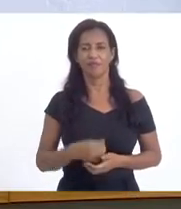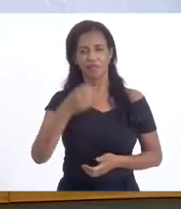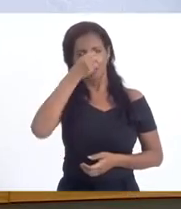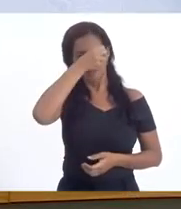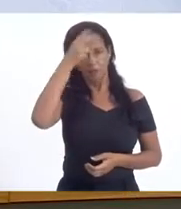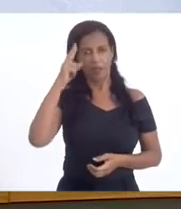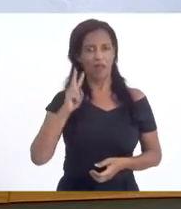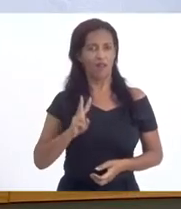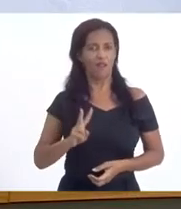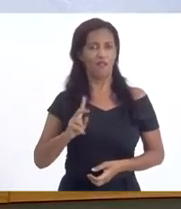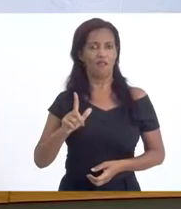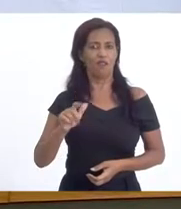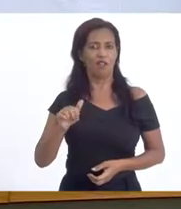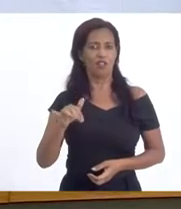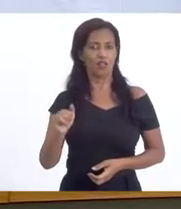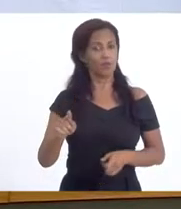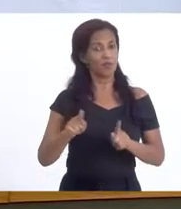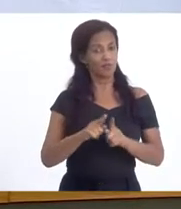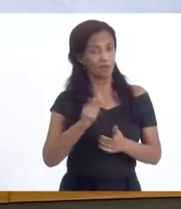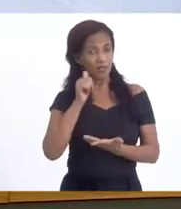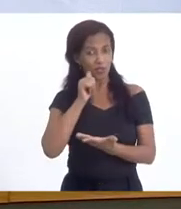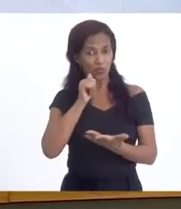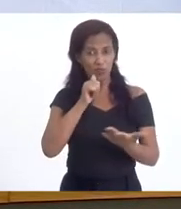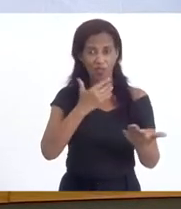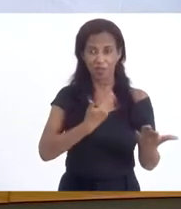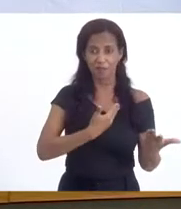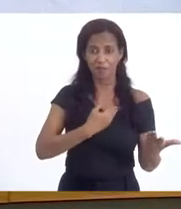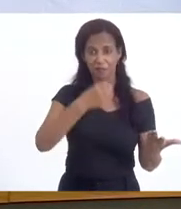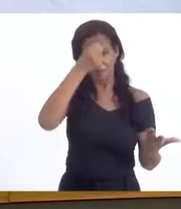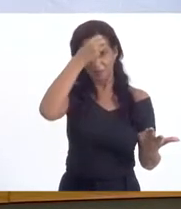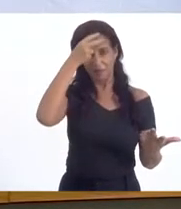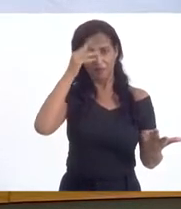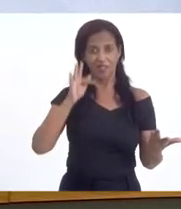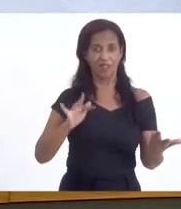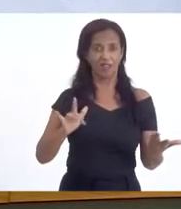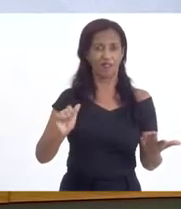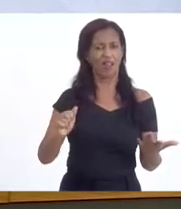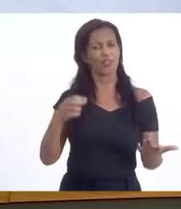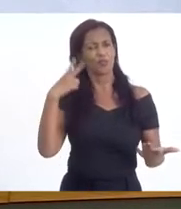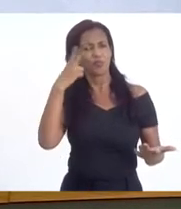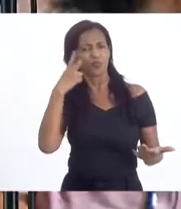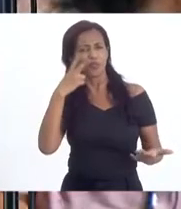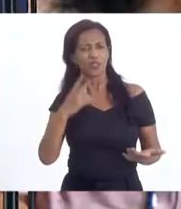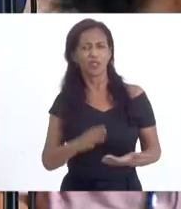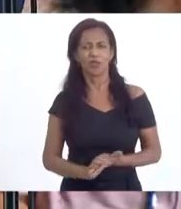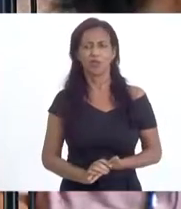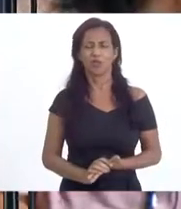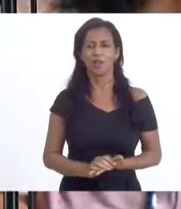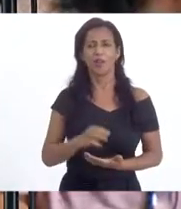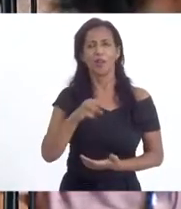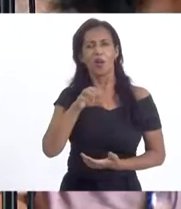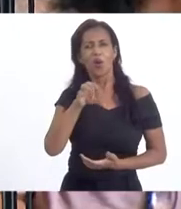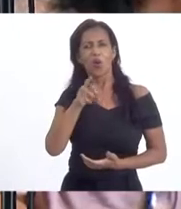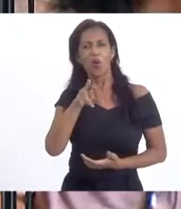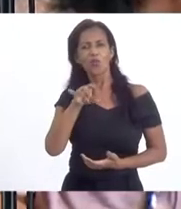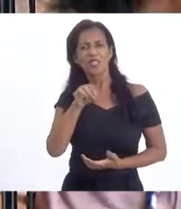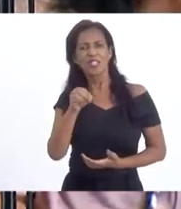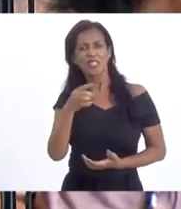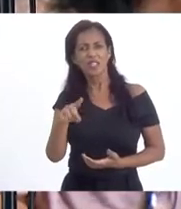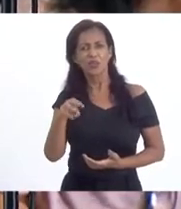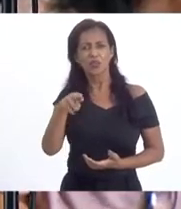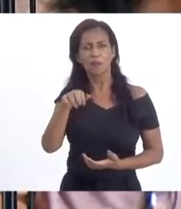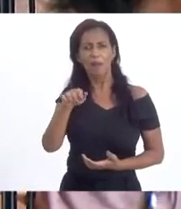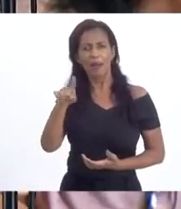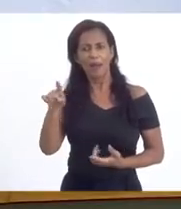prefeito Vladimir, saudar também as mulheres aqui, minha amiga prefeita Fátima, vereadoras, vereador de Conceição de Macabu, que eu vi lá em cima também,